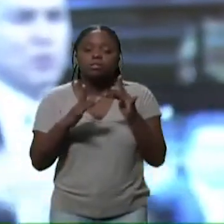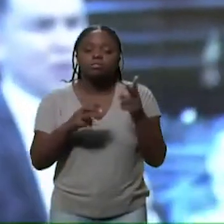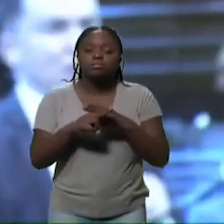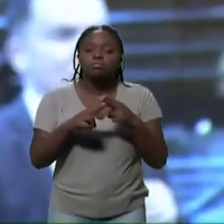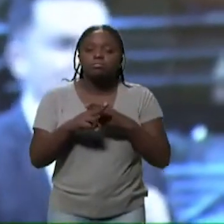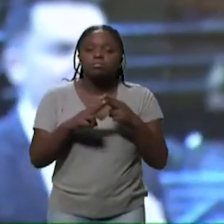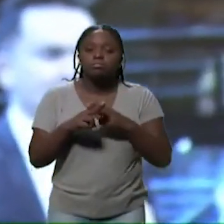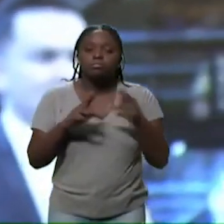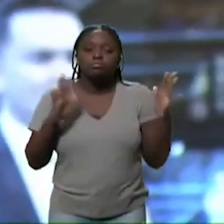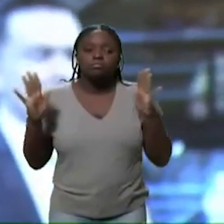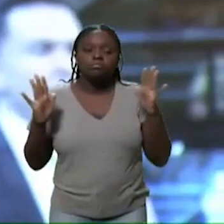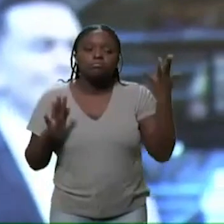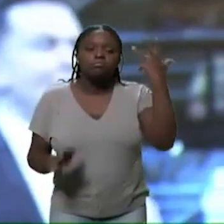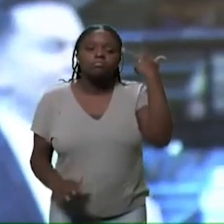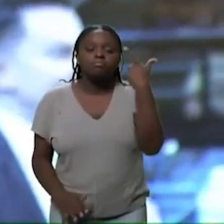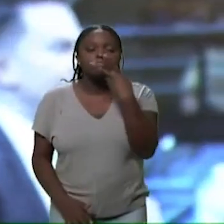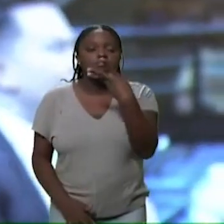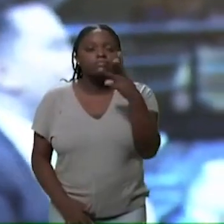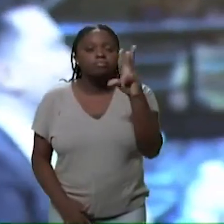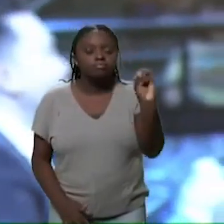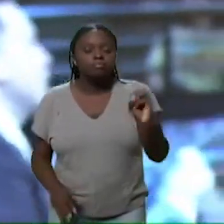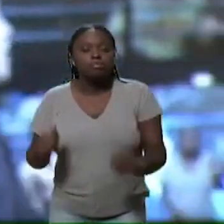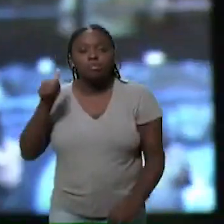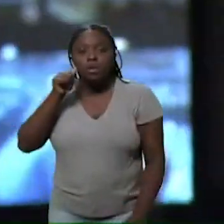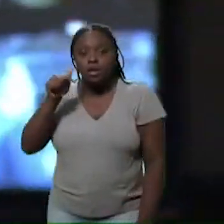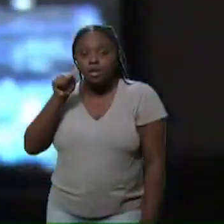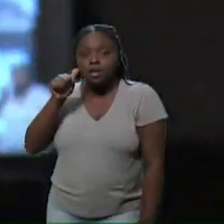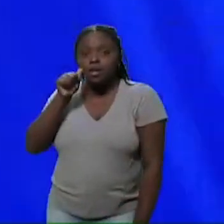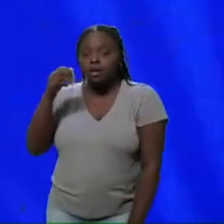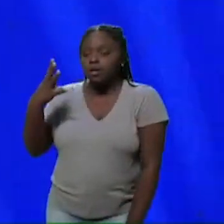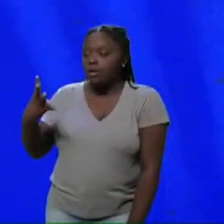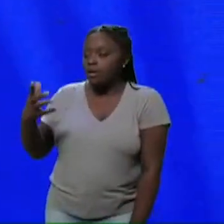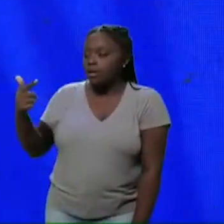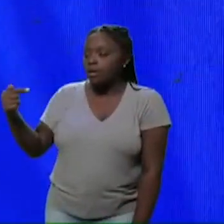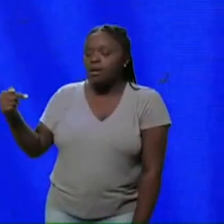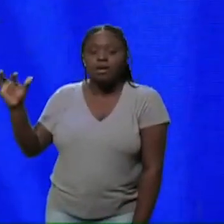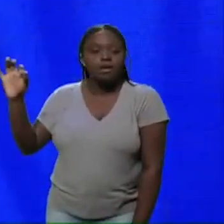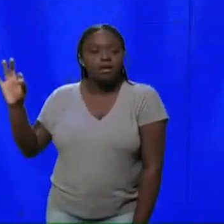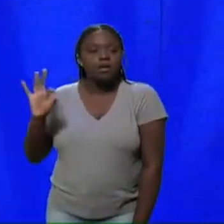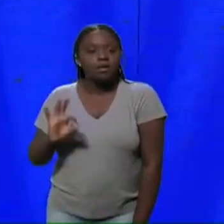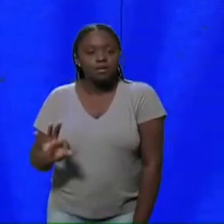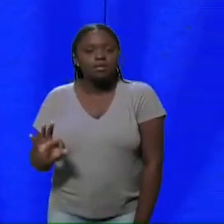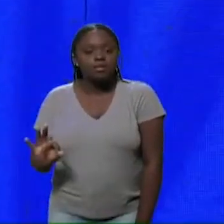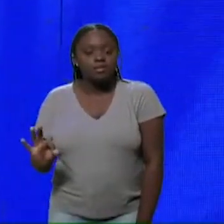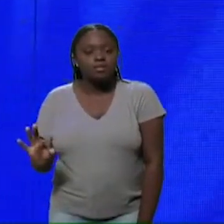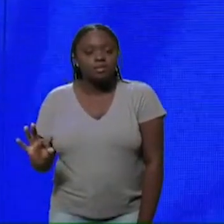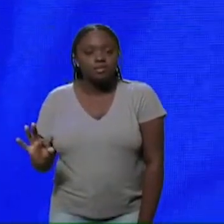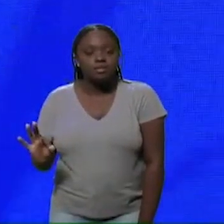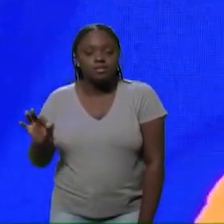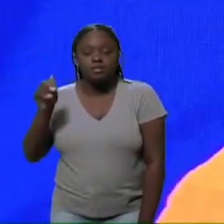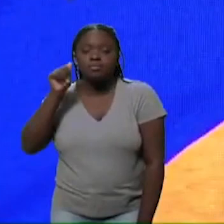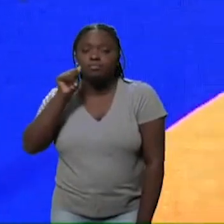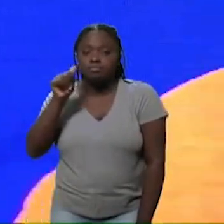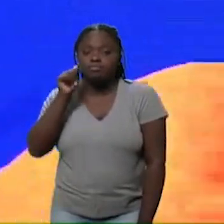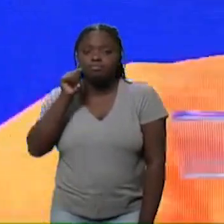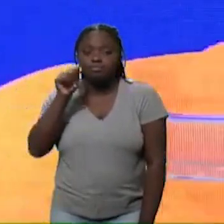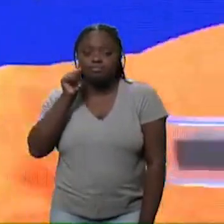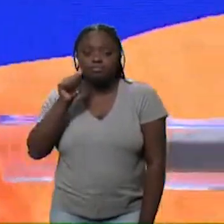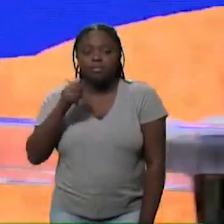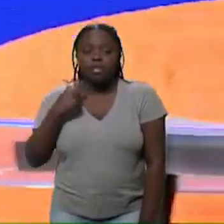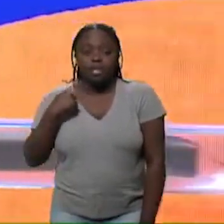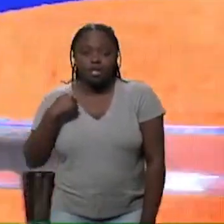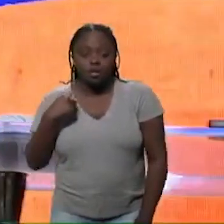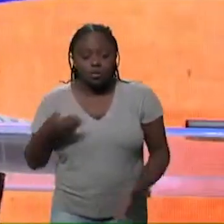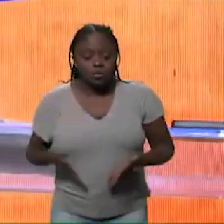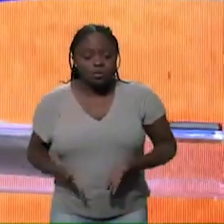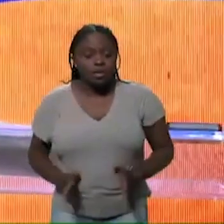nos últimos 30 dias. Mulheres, 47%. Mulheres. Gente, eu nasci num